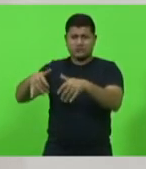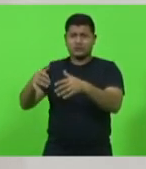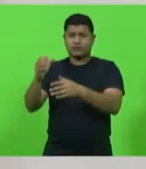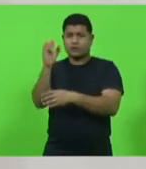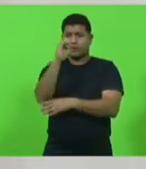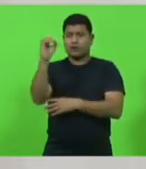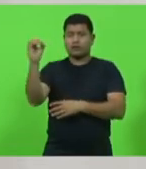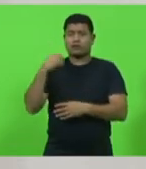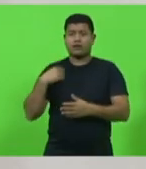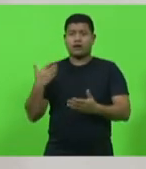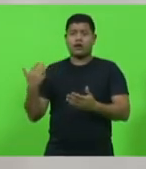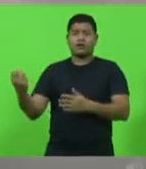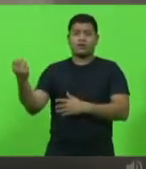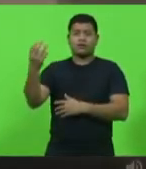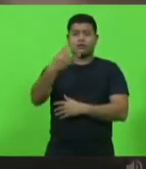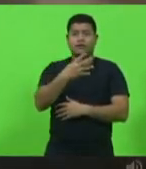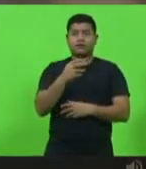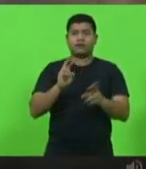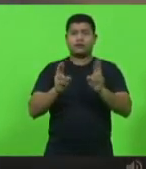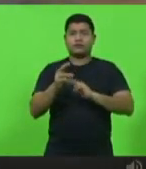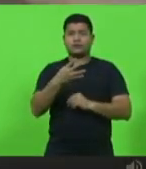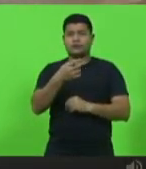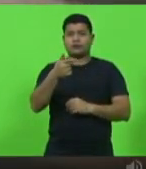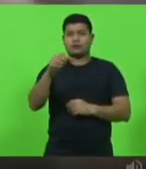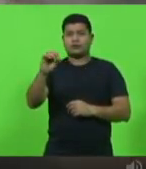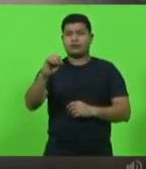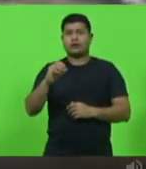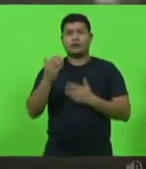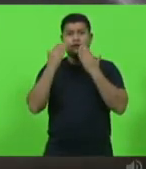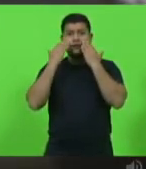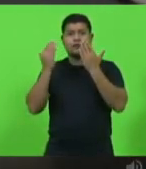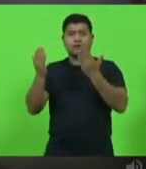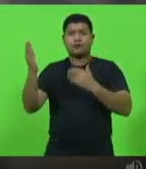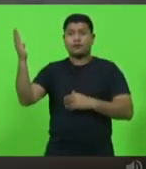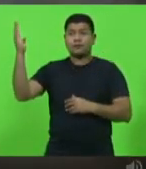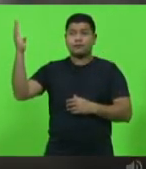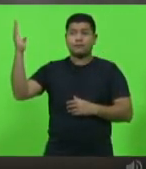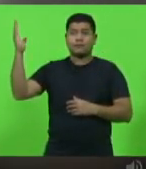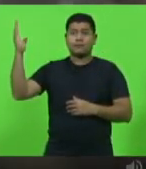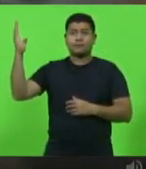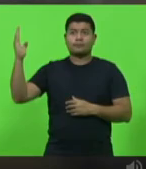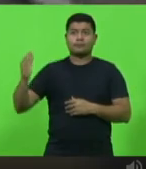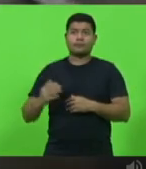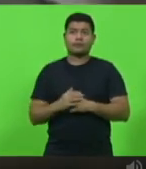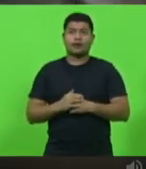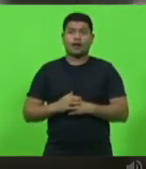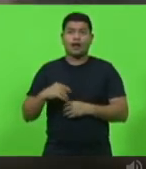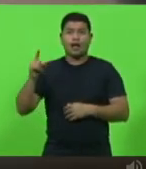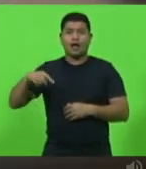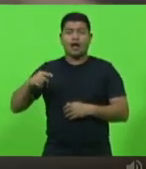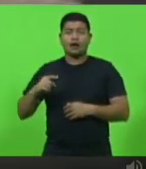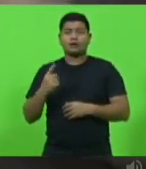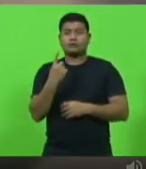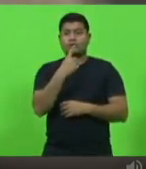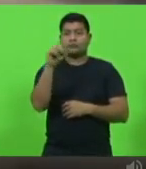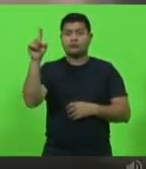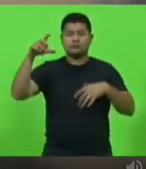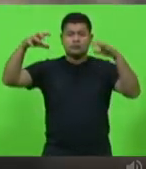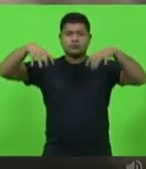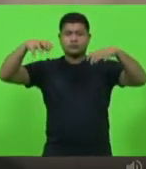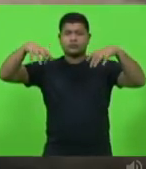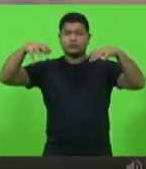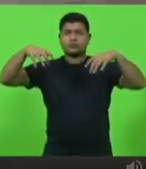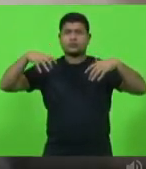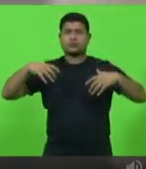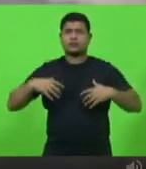na 470. Está igual. Isso aqui é da última chuva. Esse